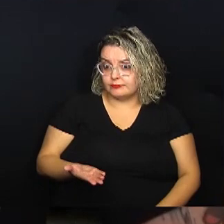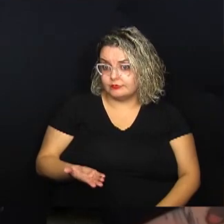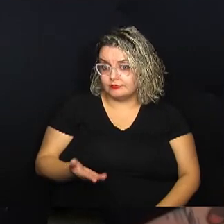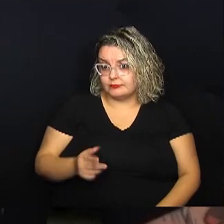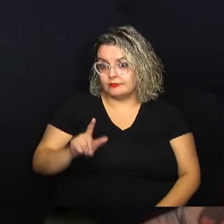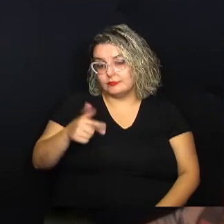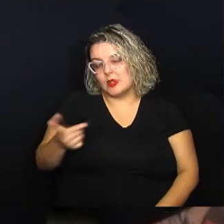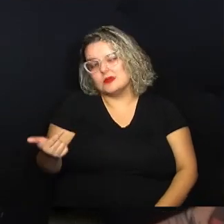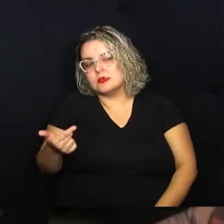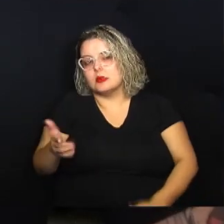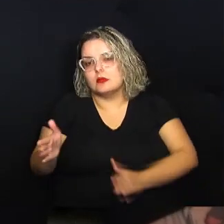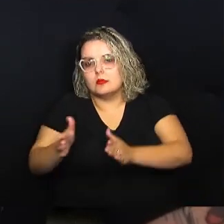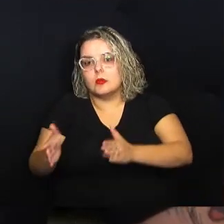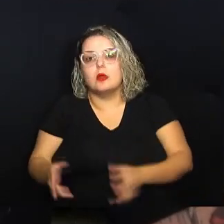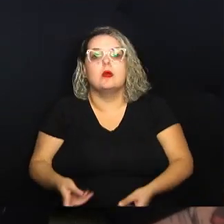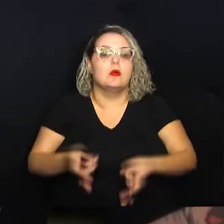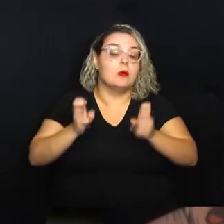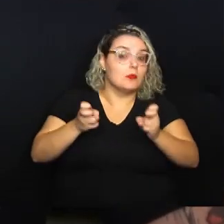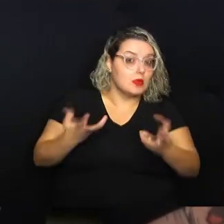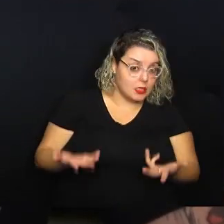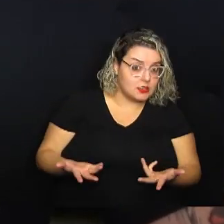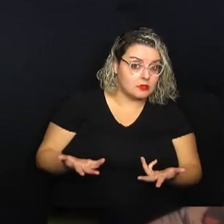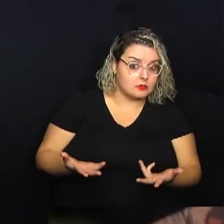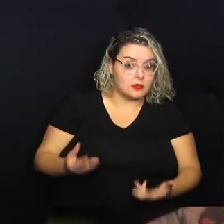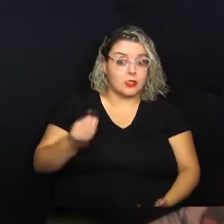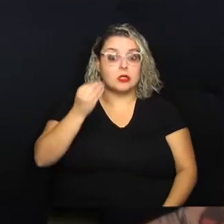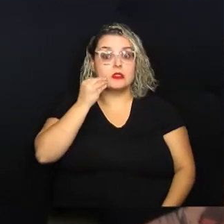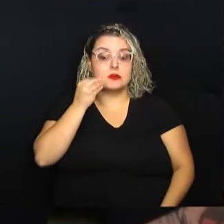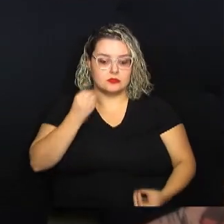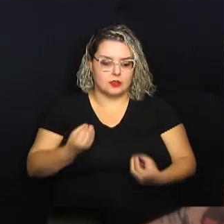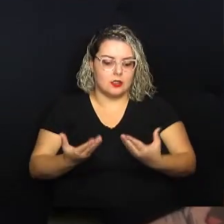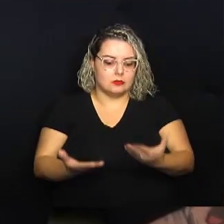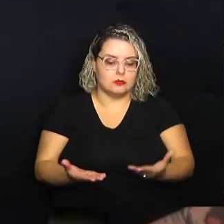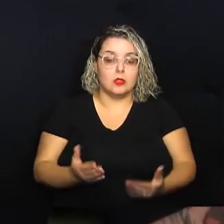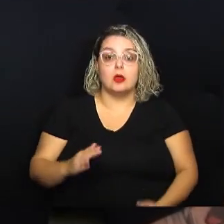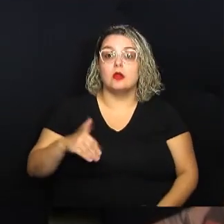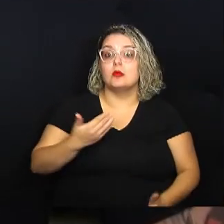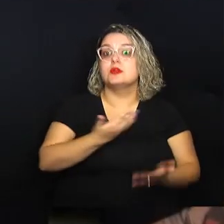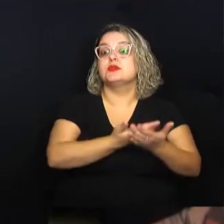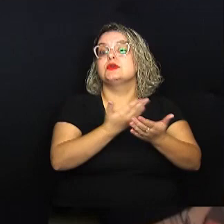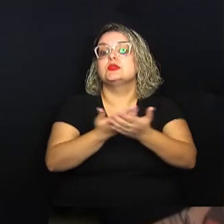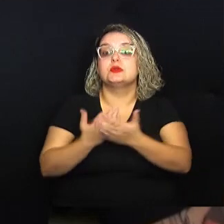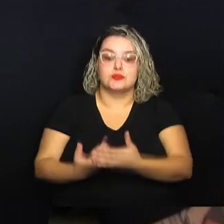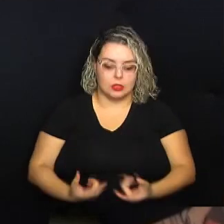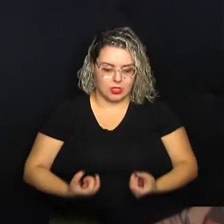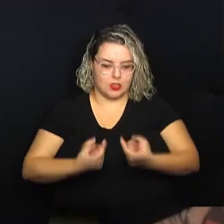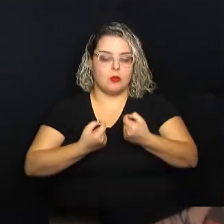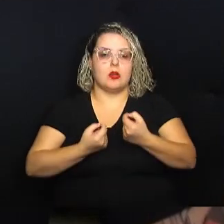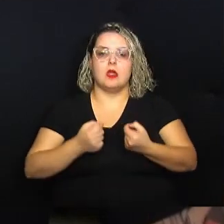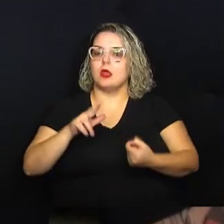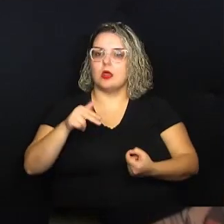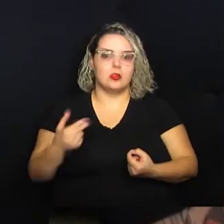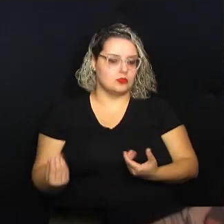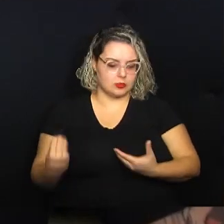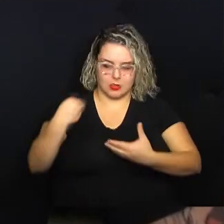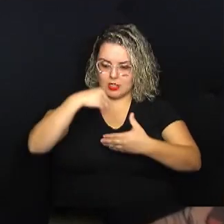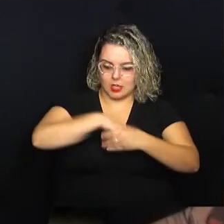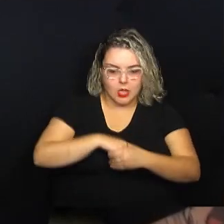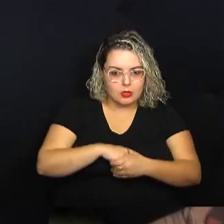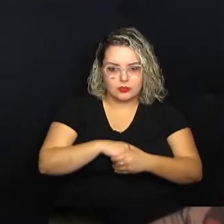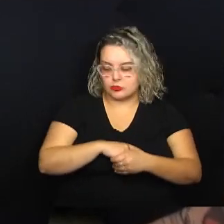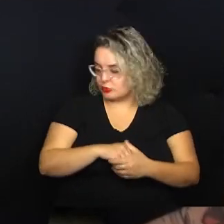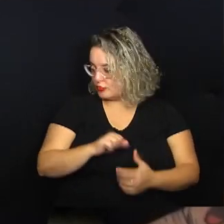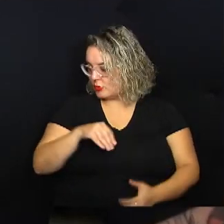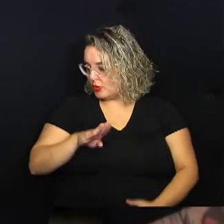segunda mão o que a gente percebe a partir disso a gente tentou trazer. Quando você vai estudar câncer, mas você nunca teve dentro de um ambulatório,